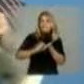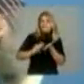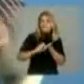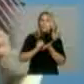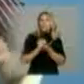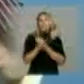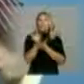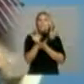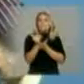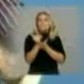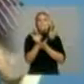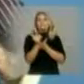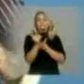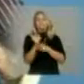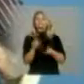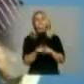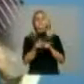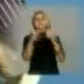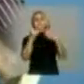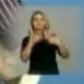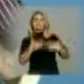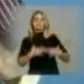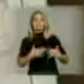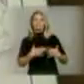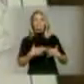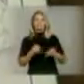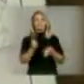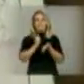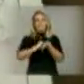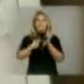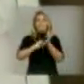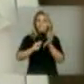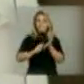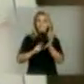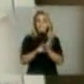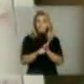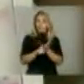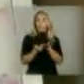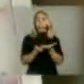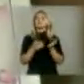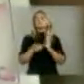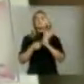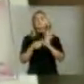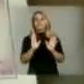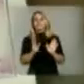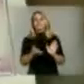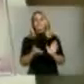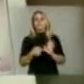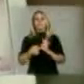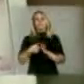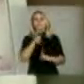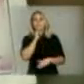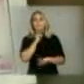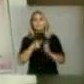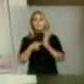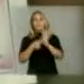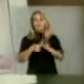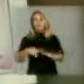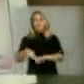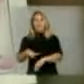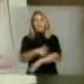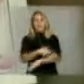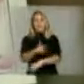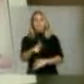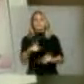iria escrever uma trilogia, né? Ela chegou a fazer esse que foi editado, como que fala da Rua Sem Fim. Esse aqui fala